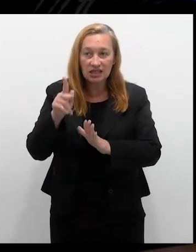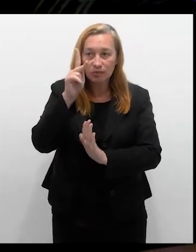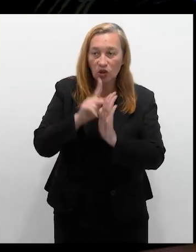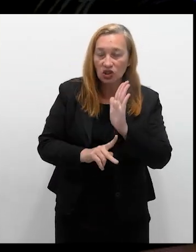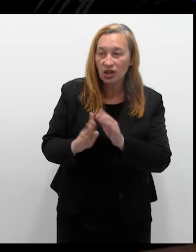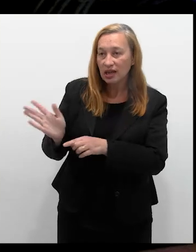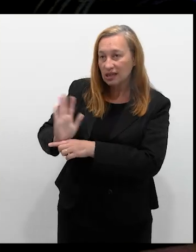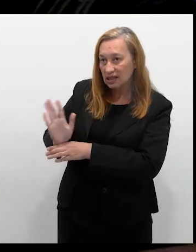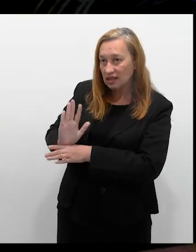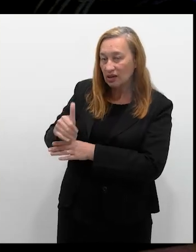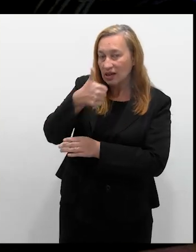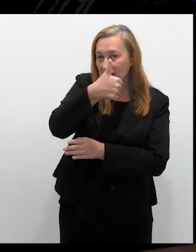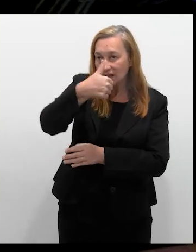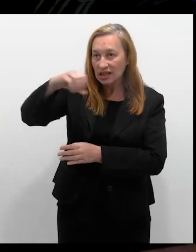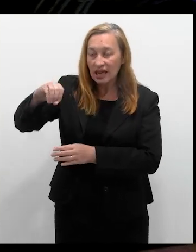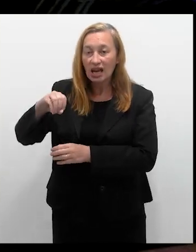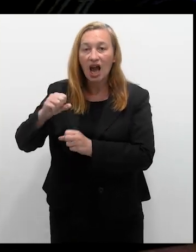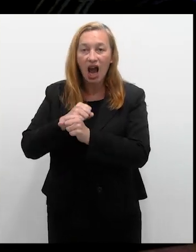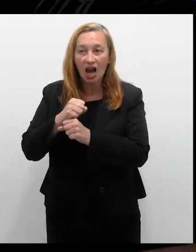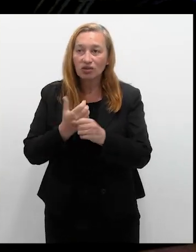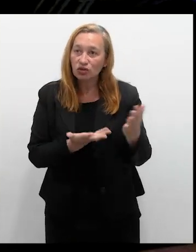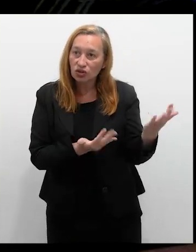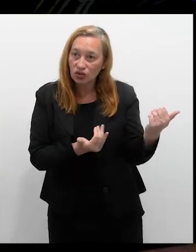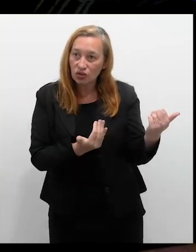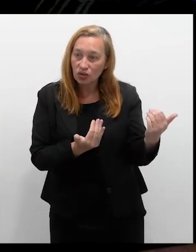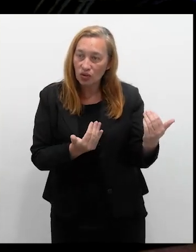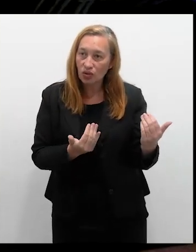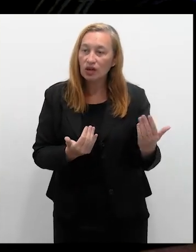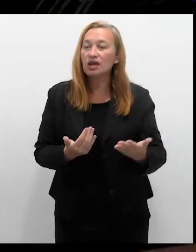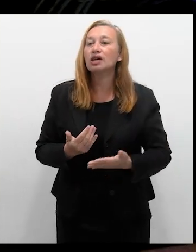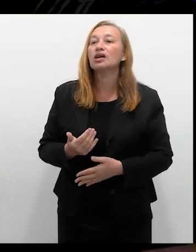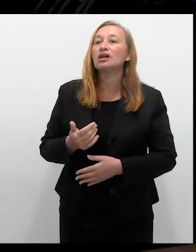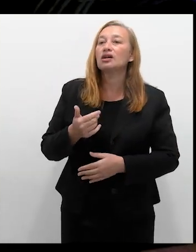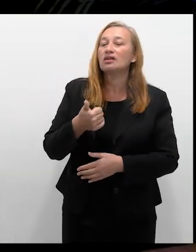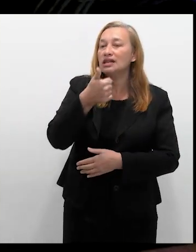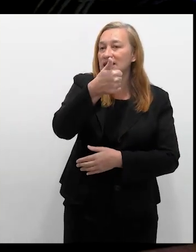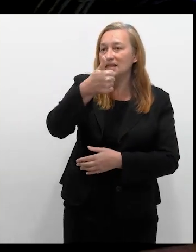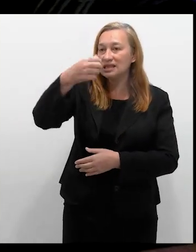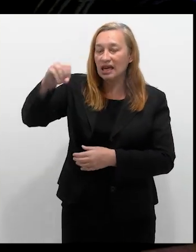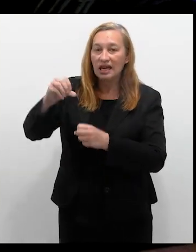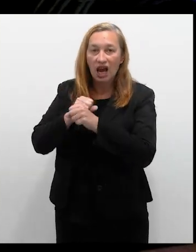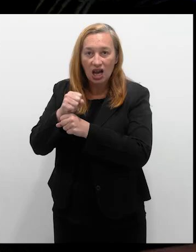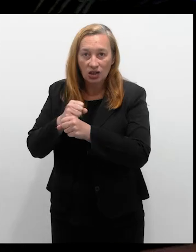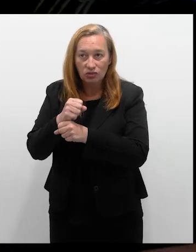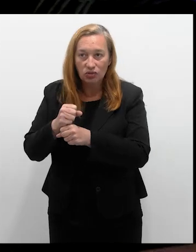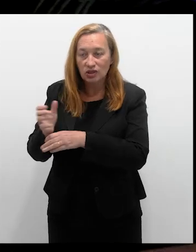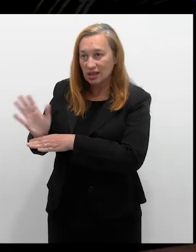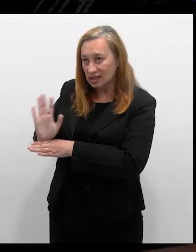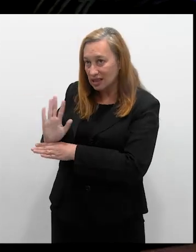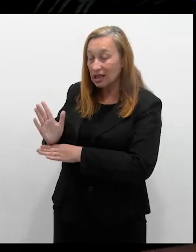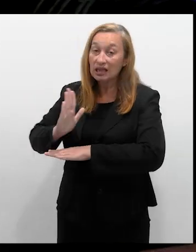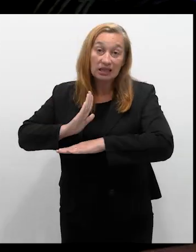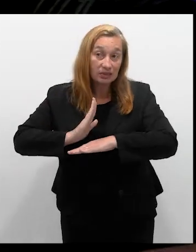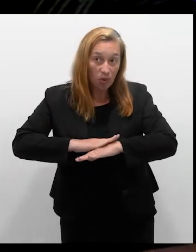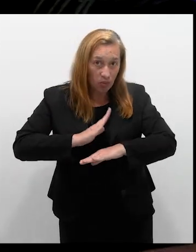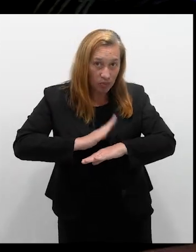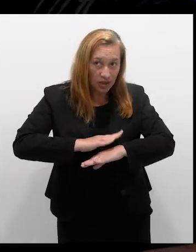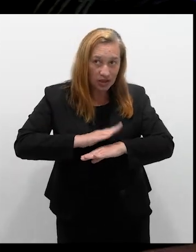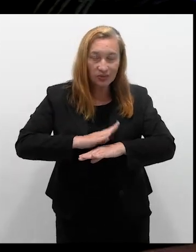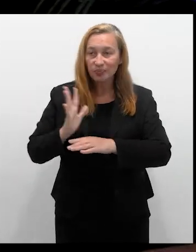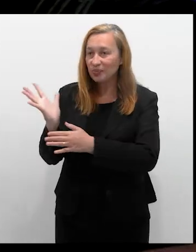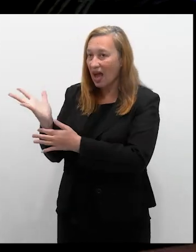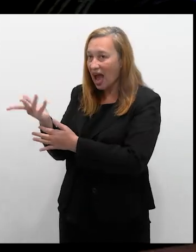esse projeto chamado Cinema 100 Anos de Juventude. Surgiu em 95, foi o ano do centenário do cinema. Então, nesse